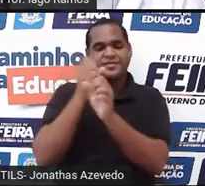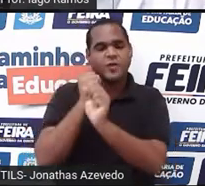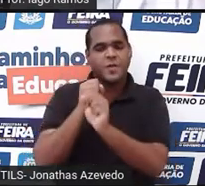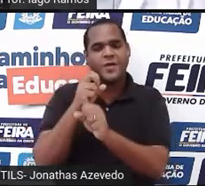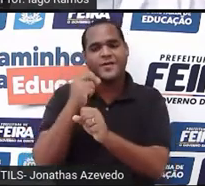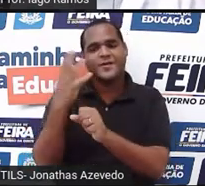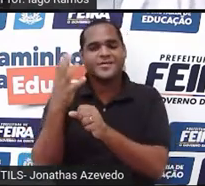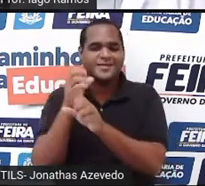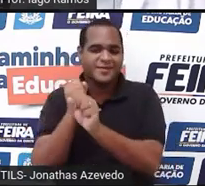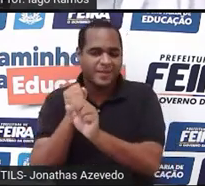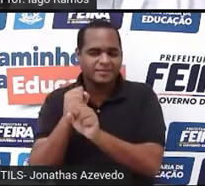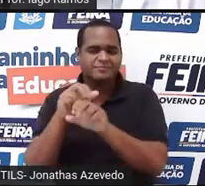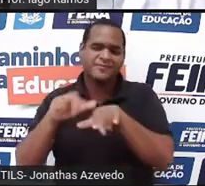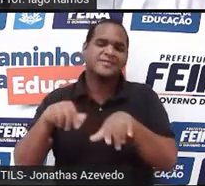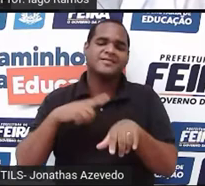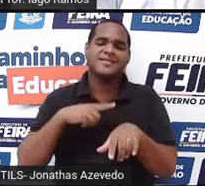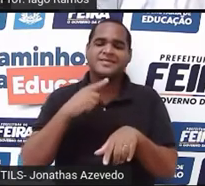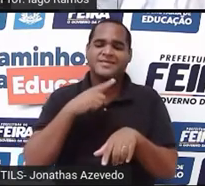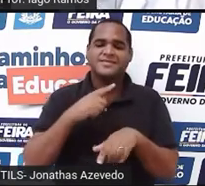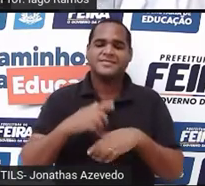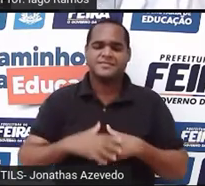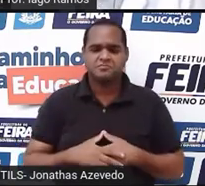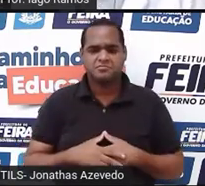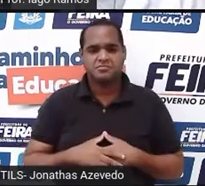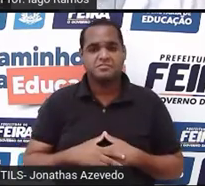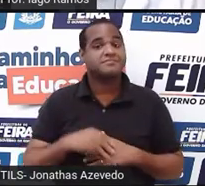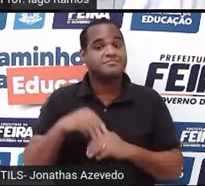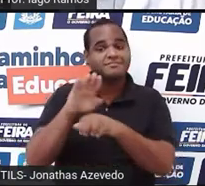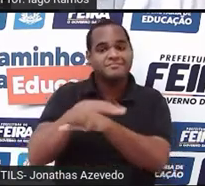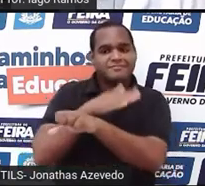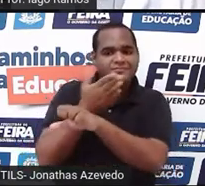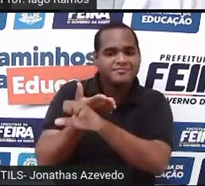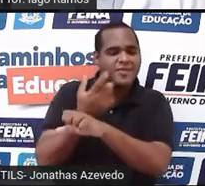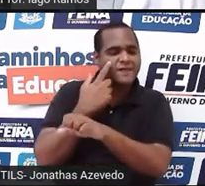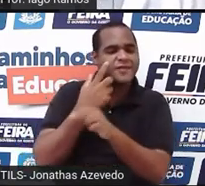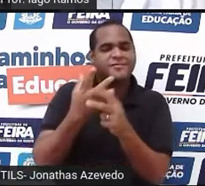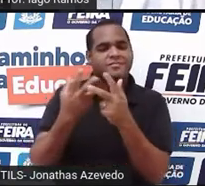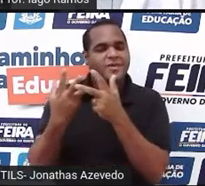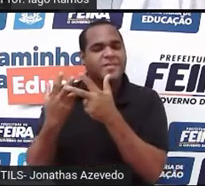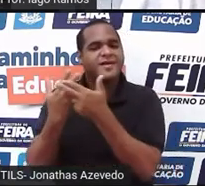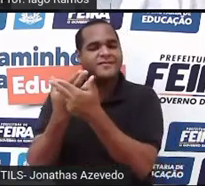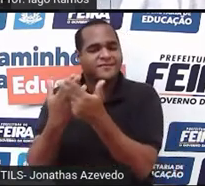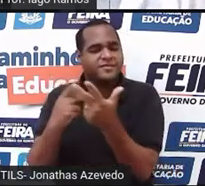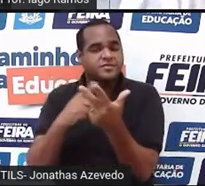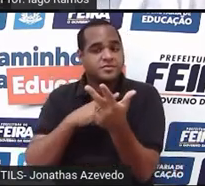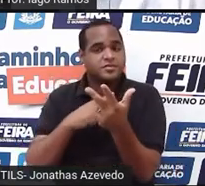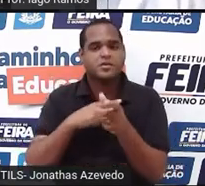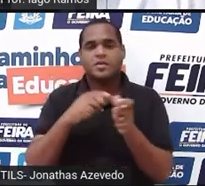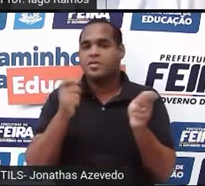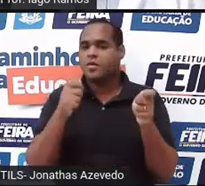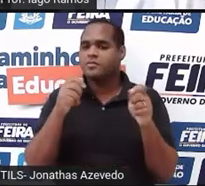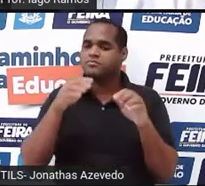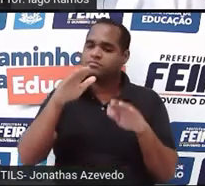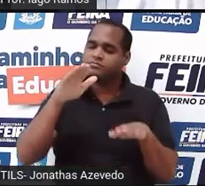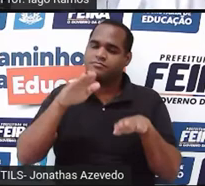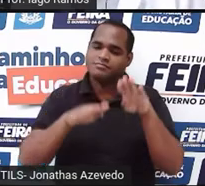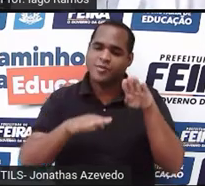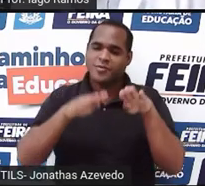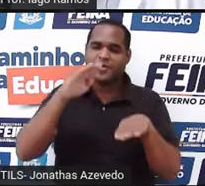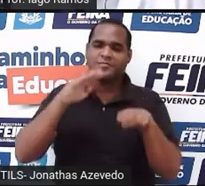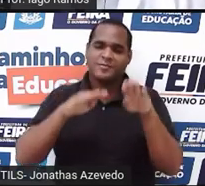quantidade está falando de grandezas e até aqui a gente viu que essas grandezas elas podem ser